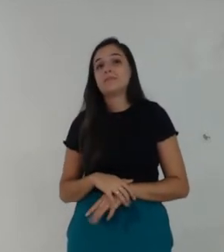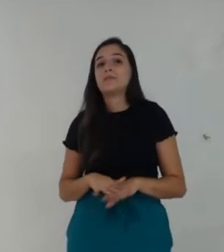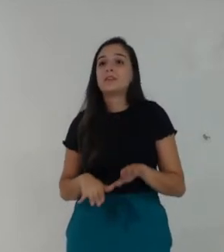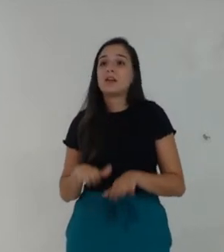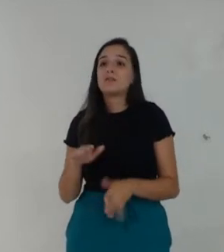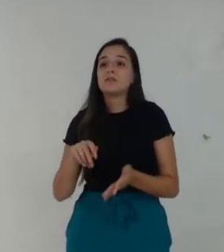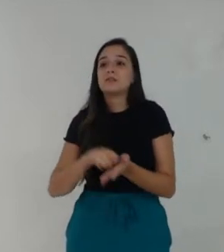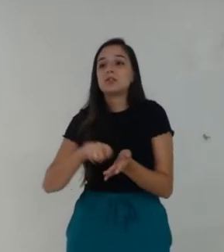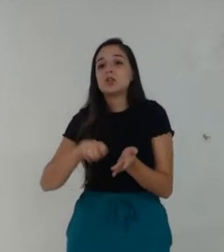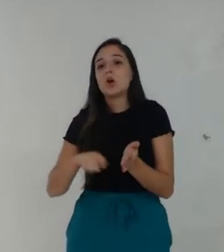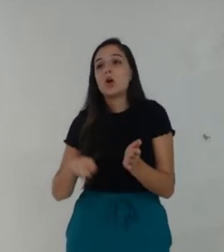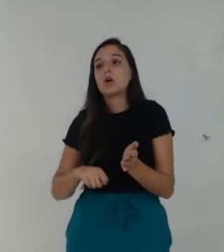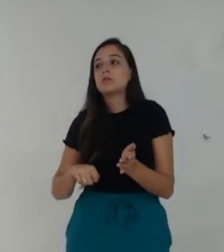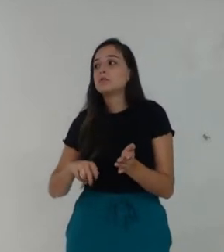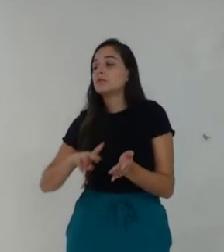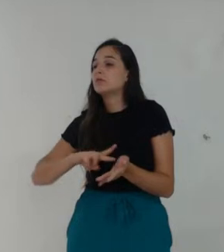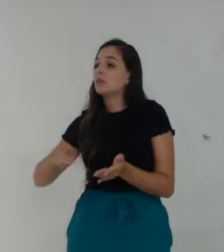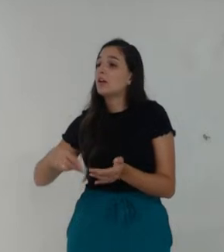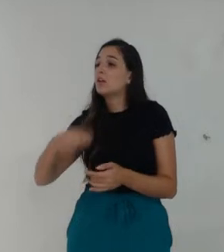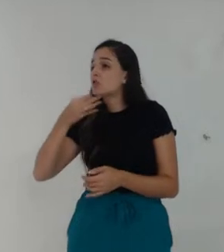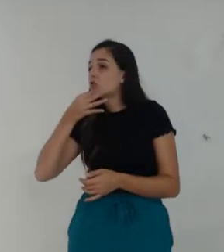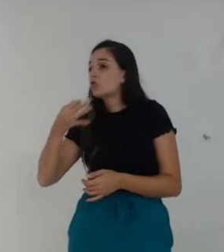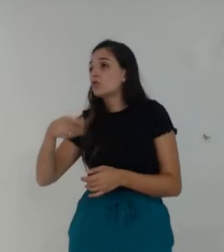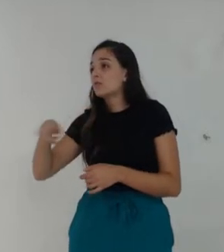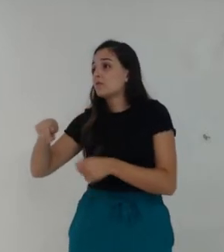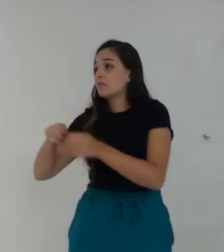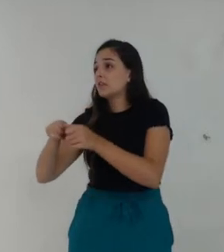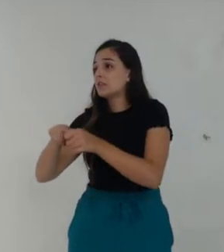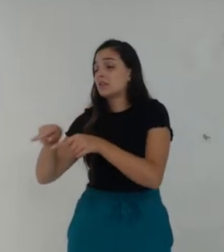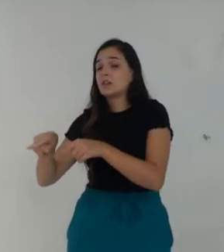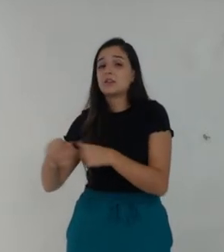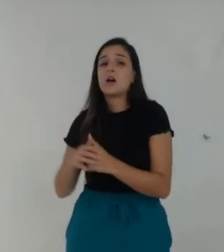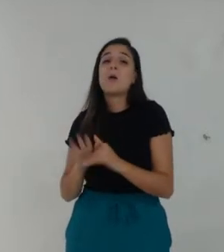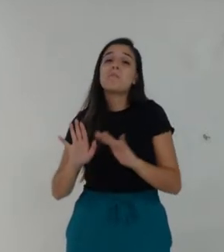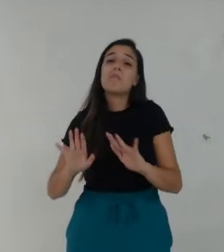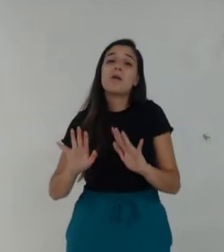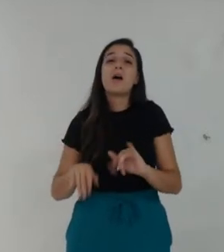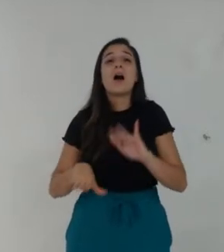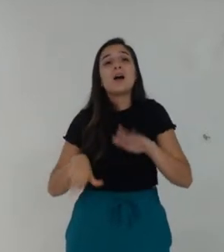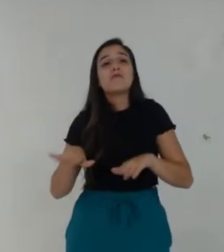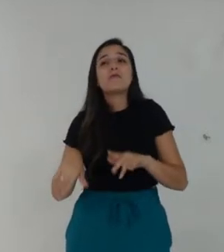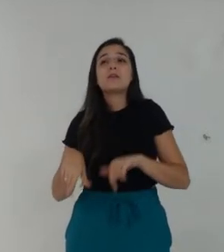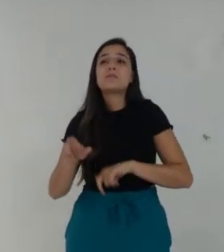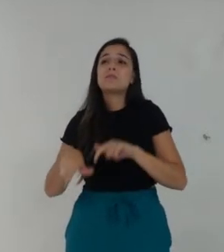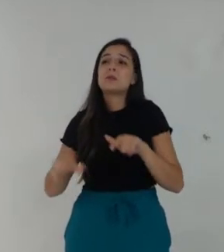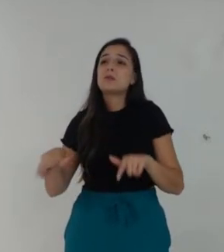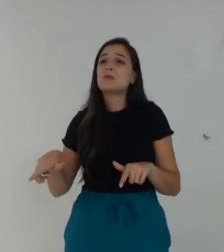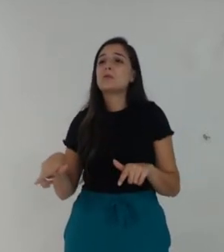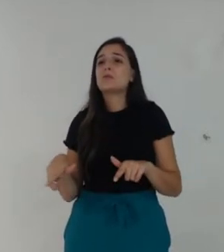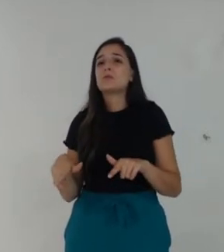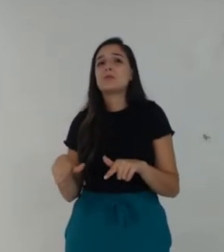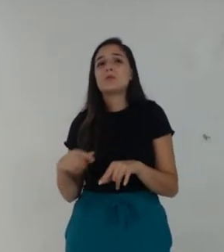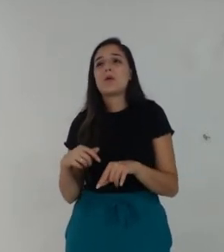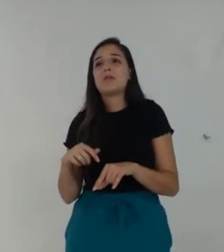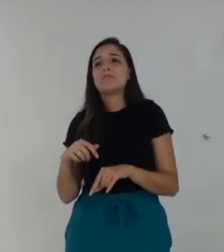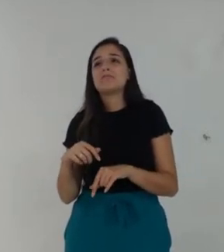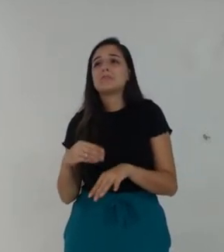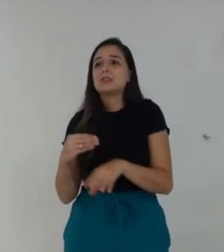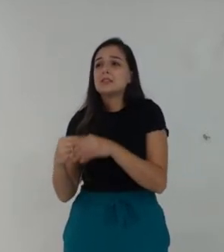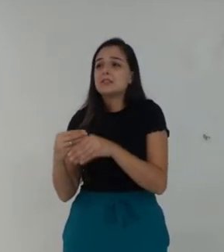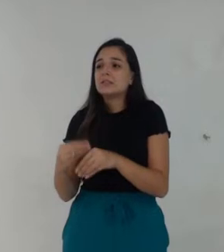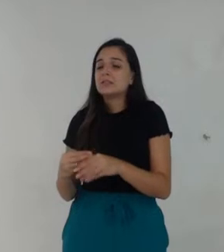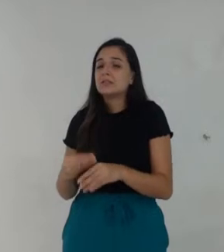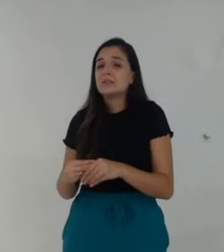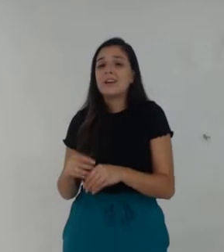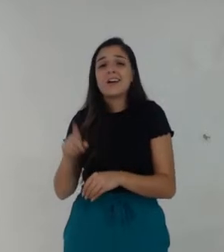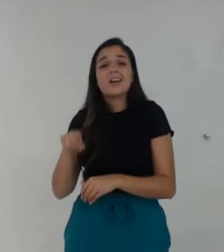alguém fazer. Mas, às vezes, a maioria dos atuais contribuintes são